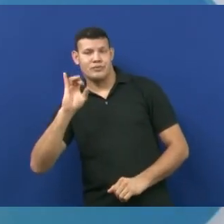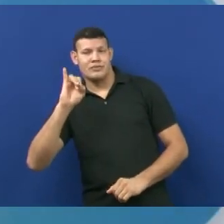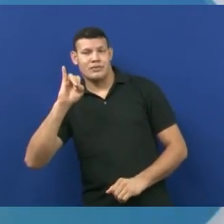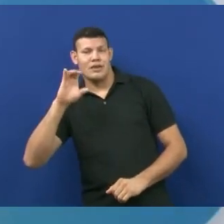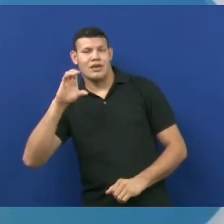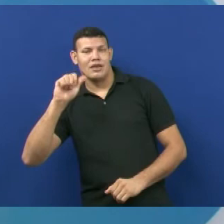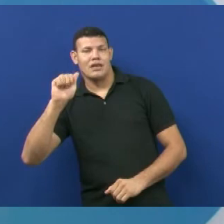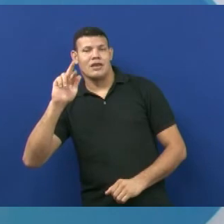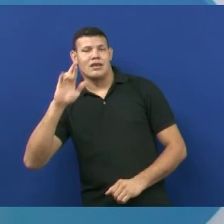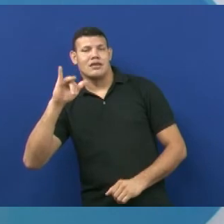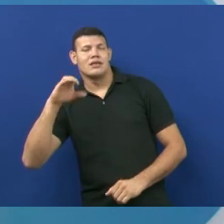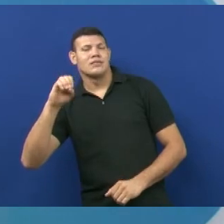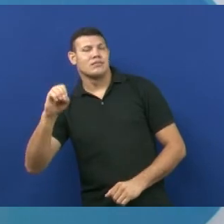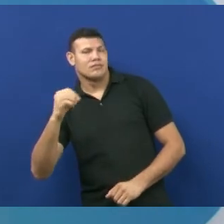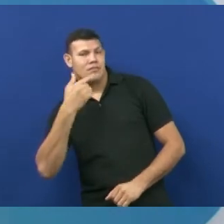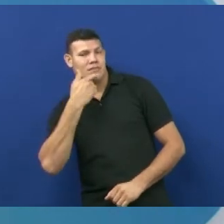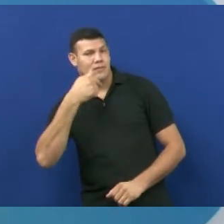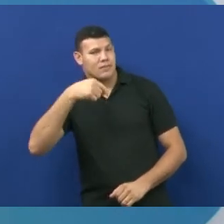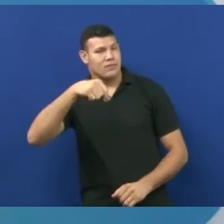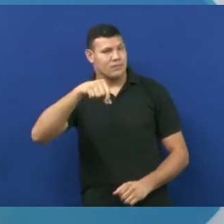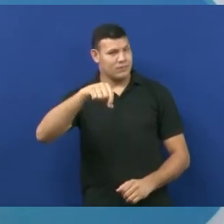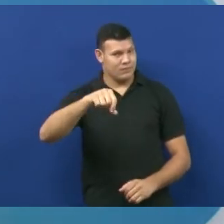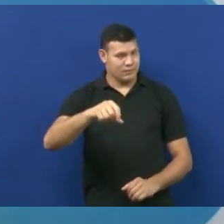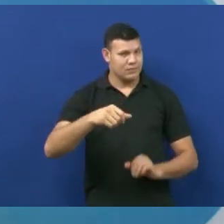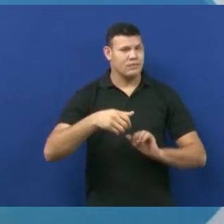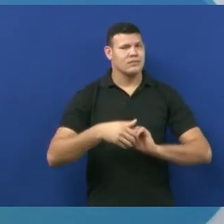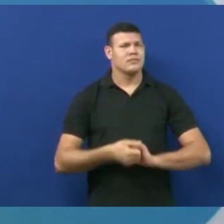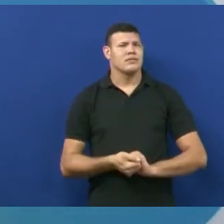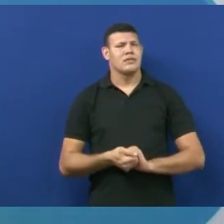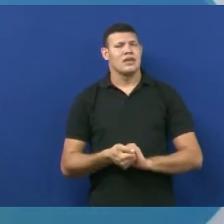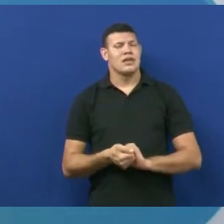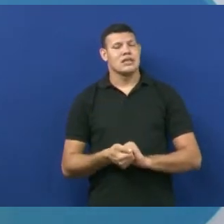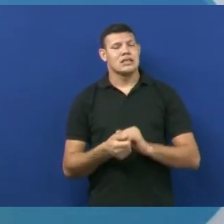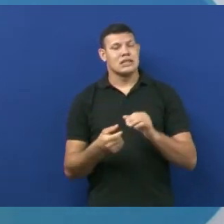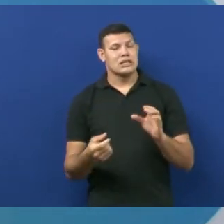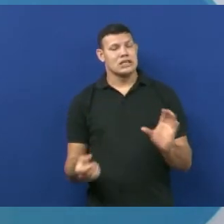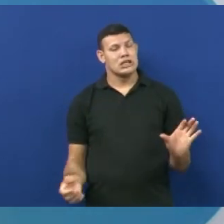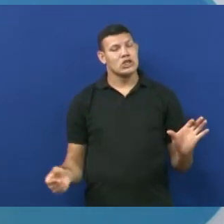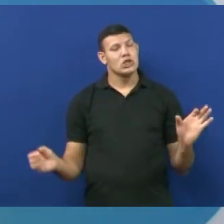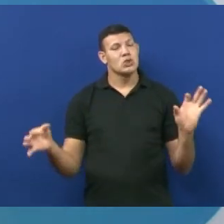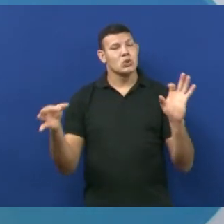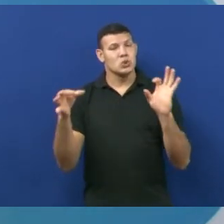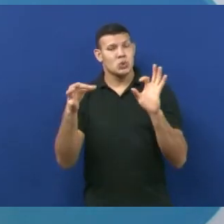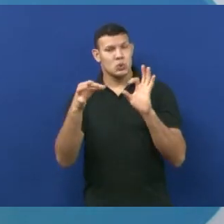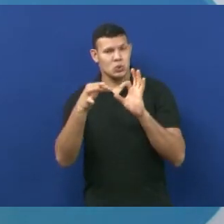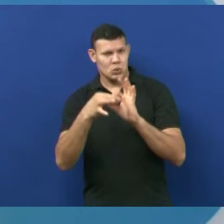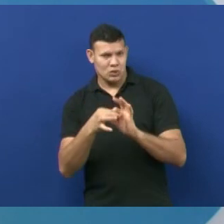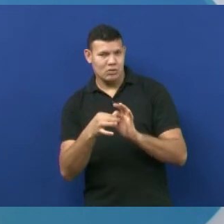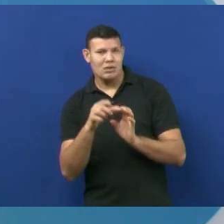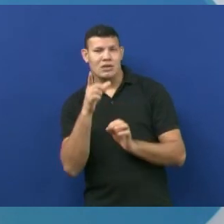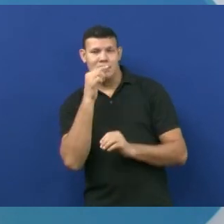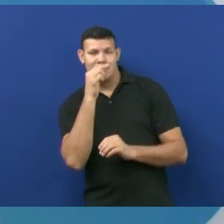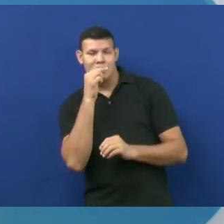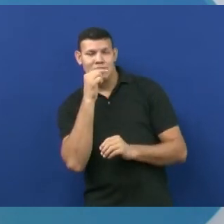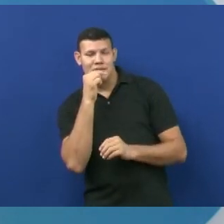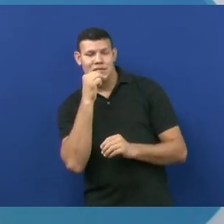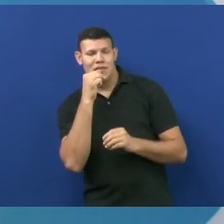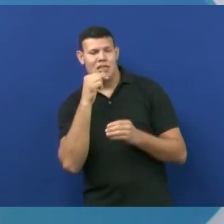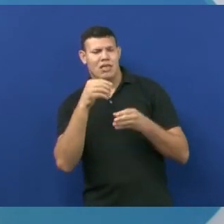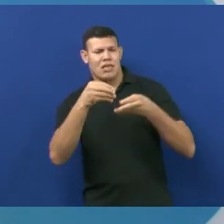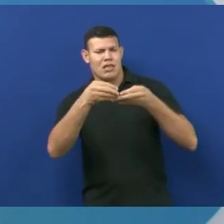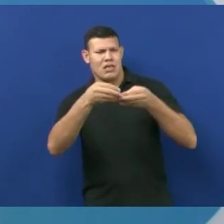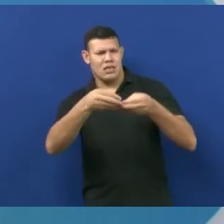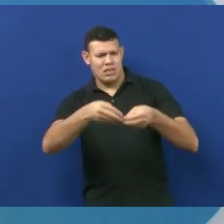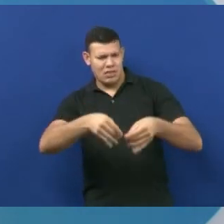sal. Ao um sal entrar em contato com a água, ele vai se dissociar